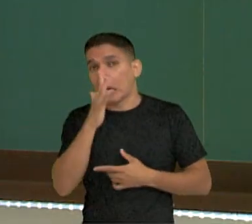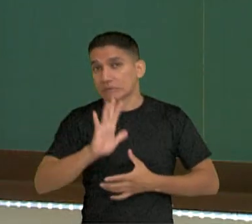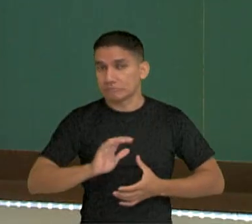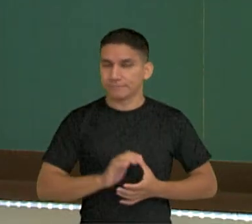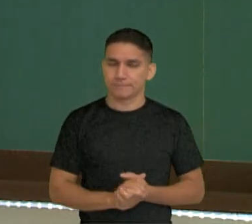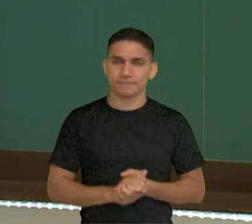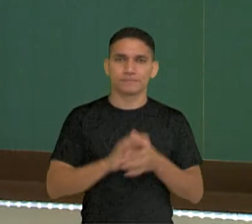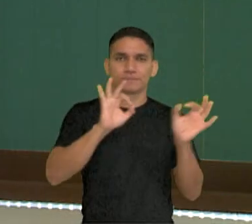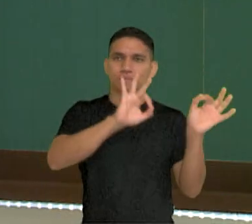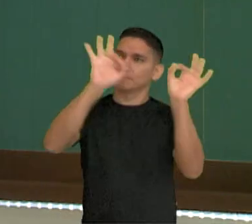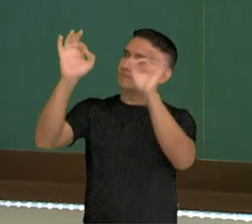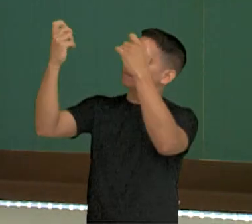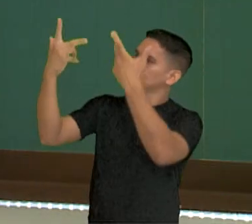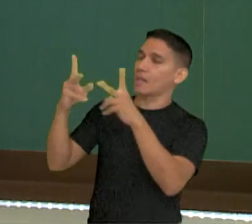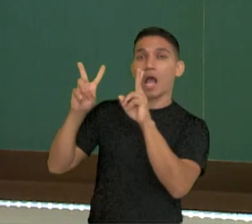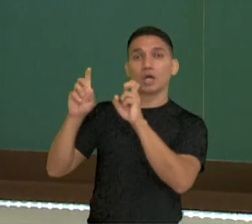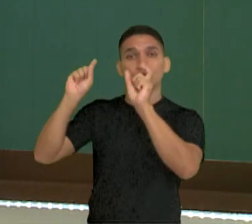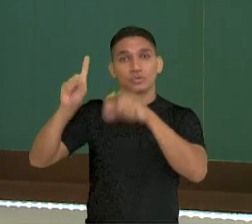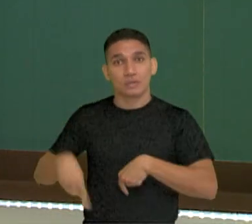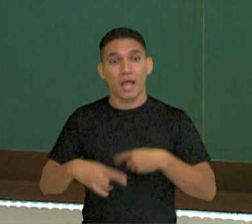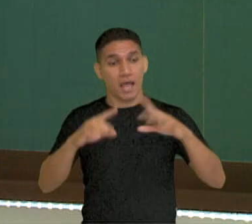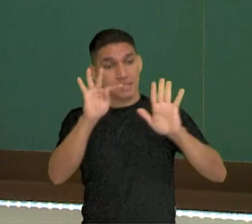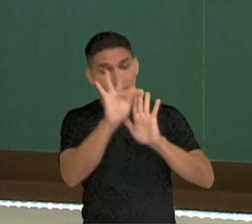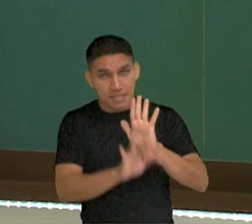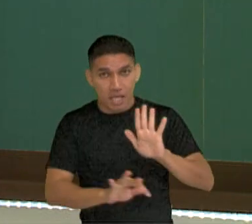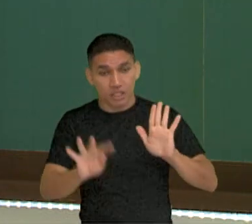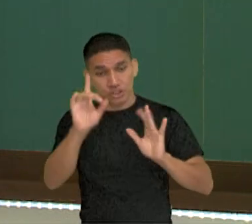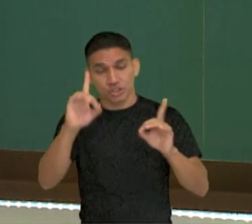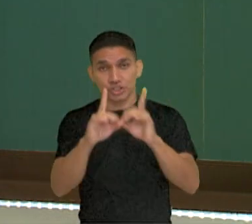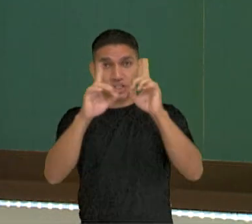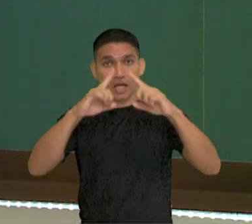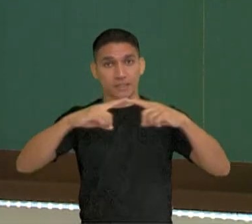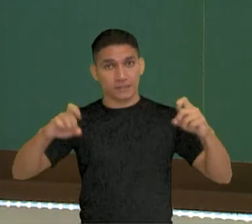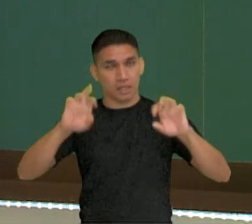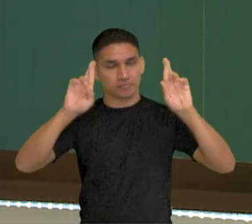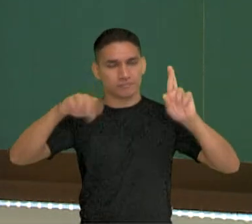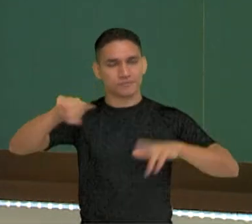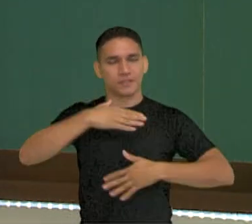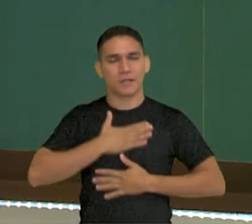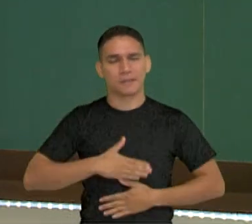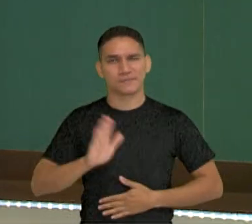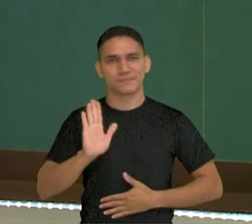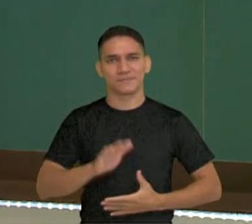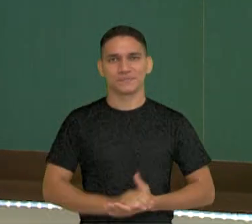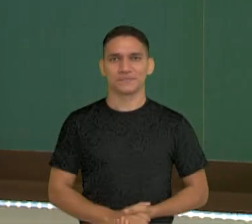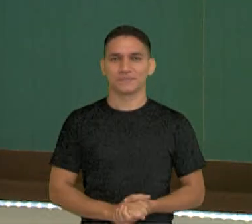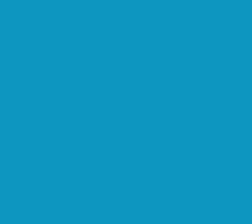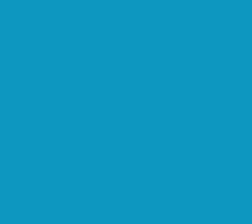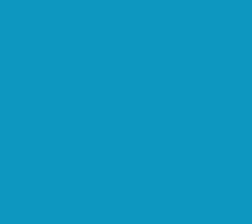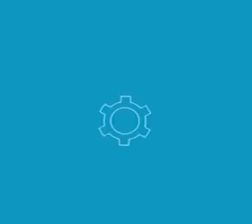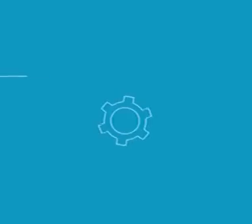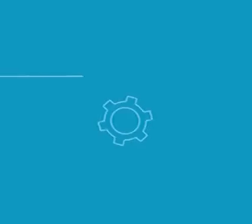vídeo, nós falamos sobre o texto didático científico. Espero que vocês tenham gostado e até breve.